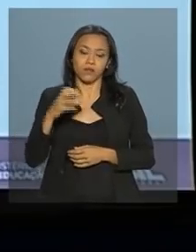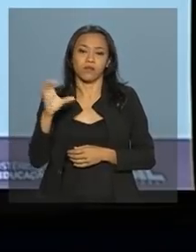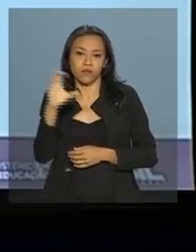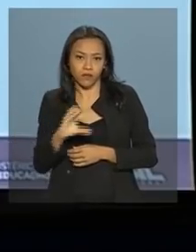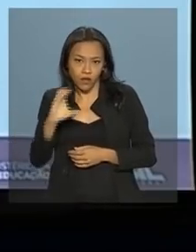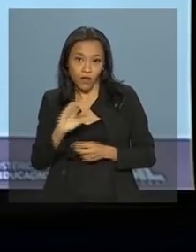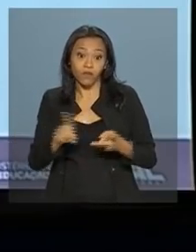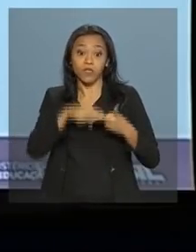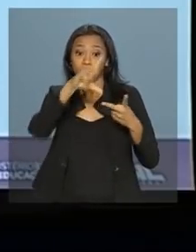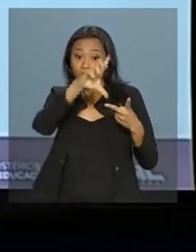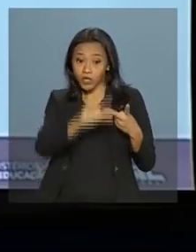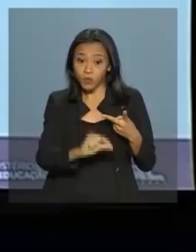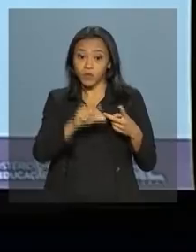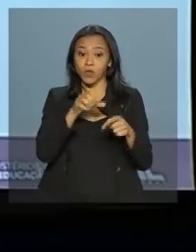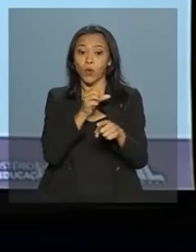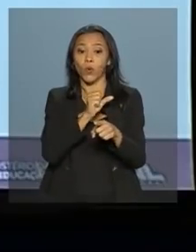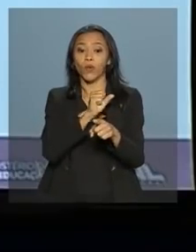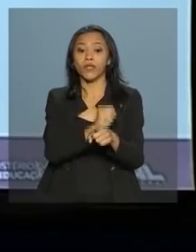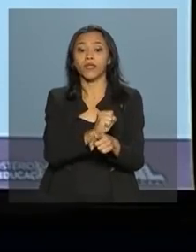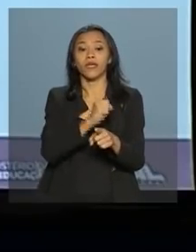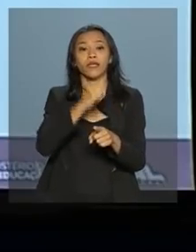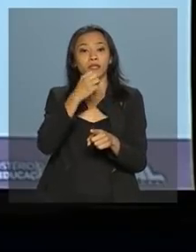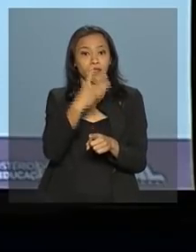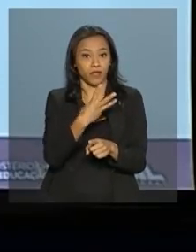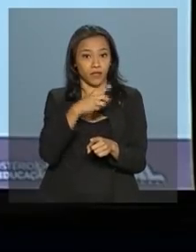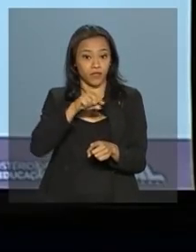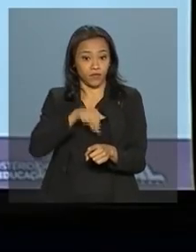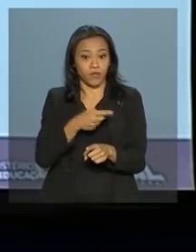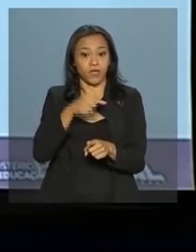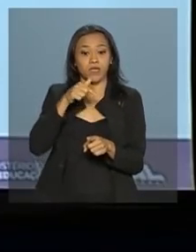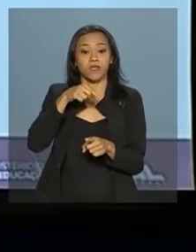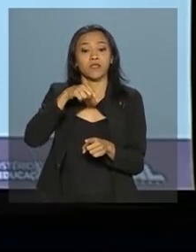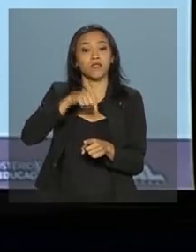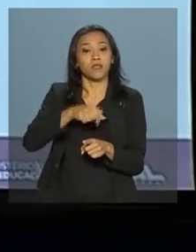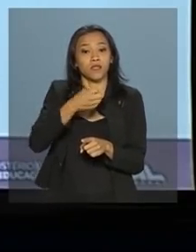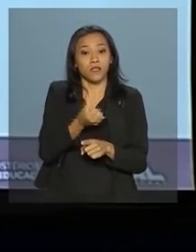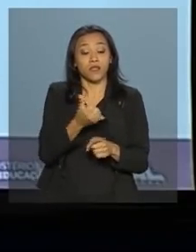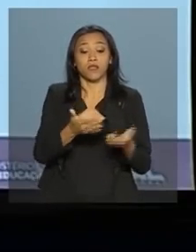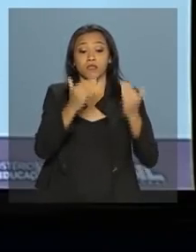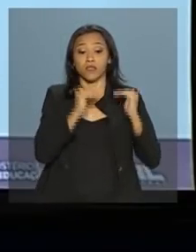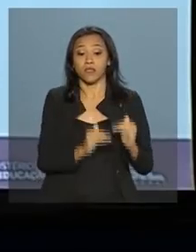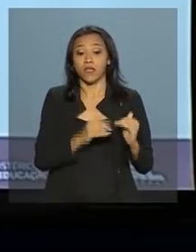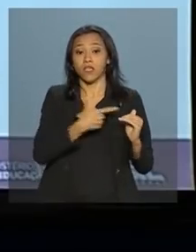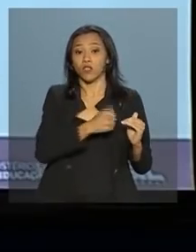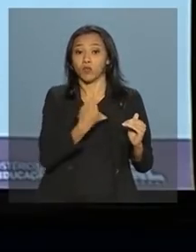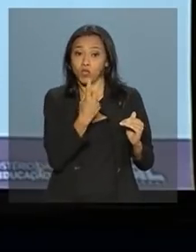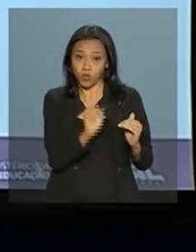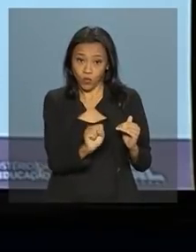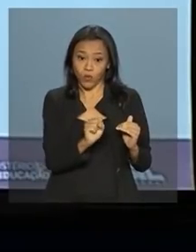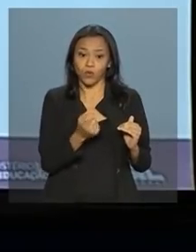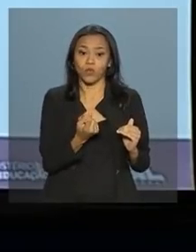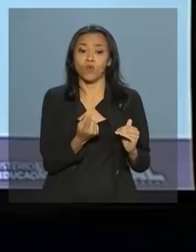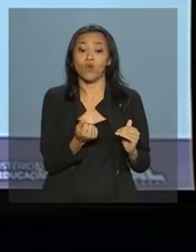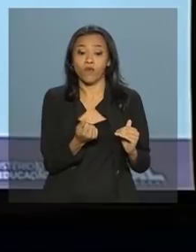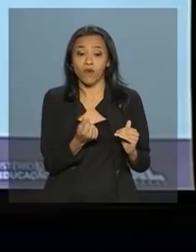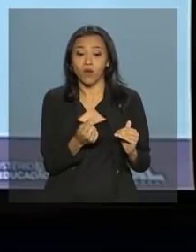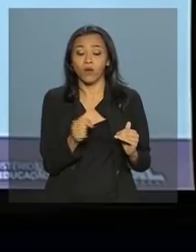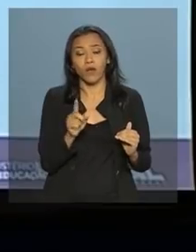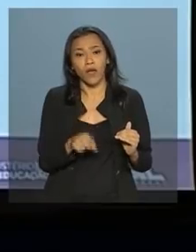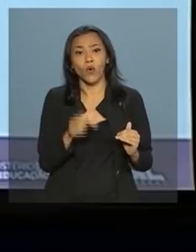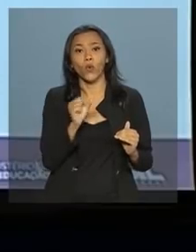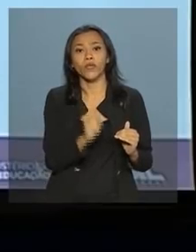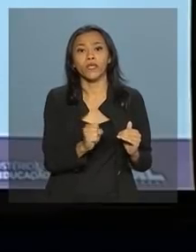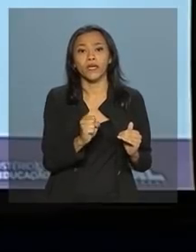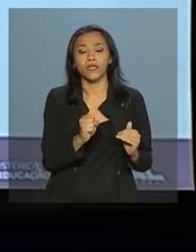conseguimos a baixá-lo para 83 76 e em 2018 temos ainda um custo estimado de